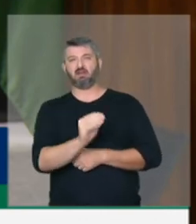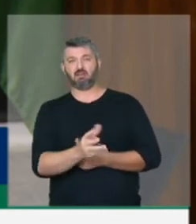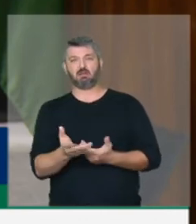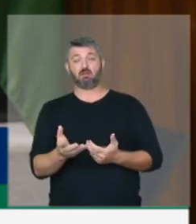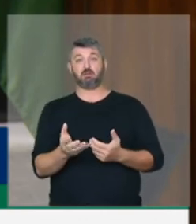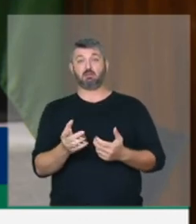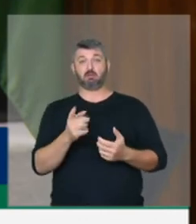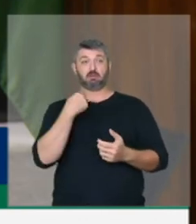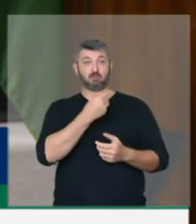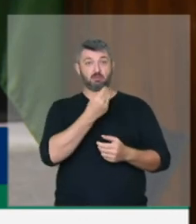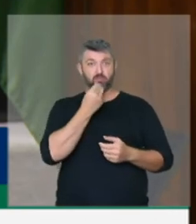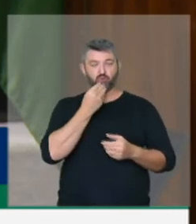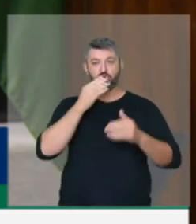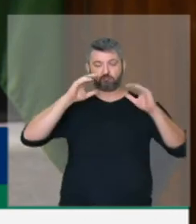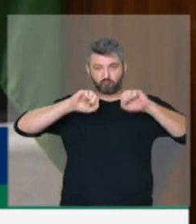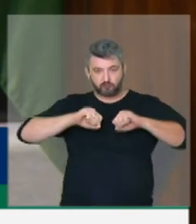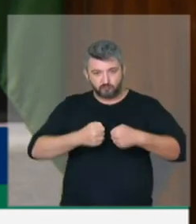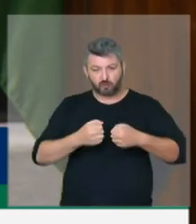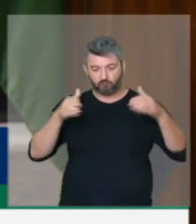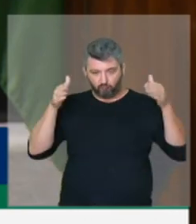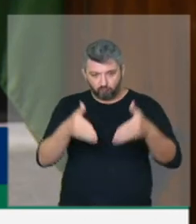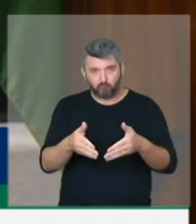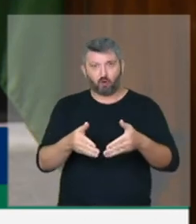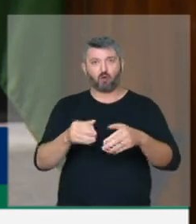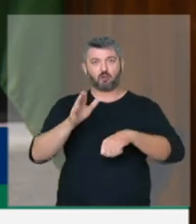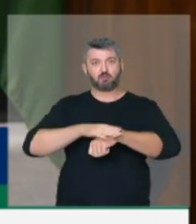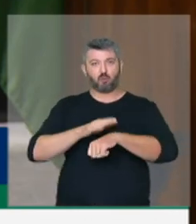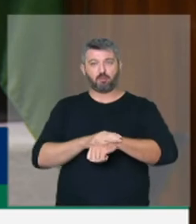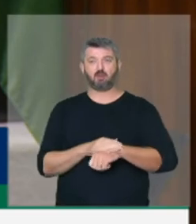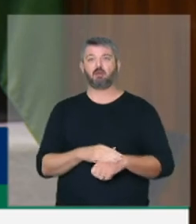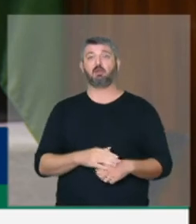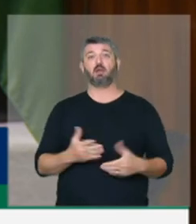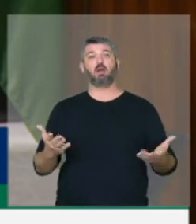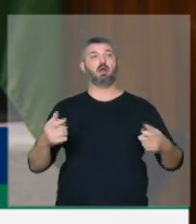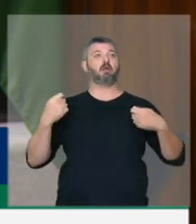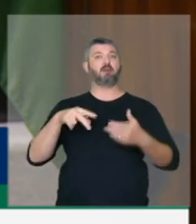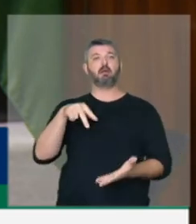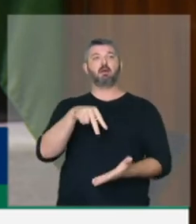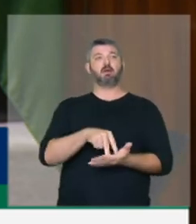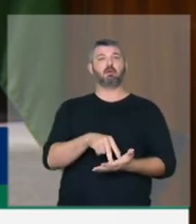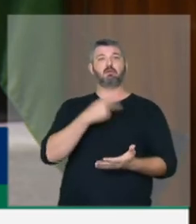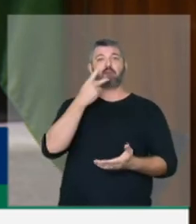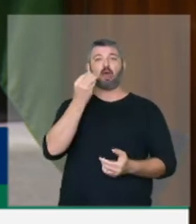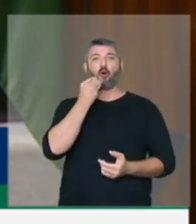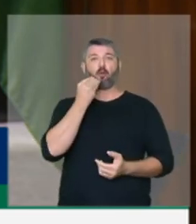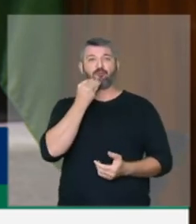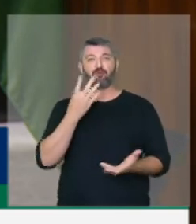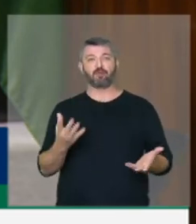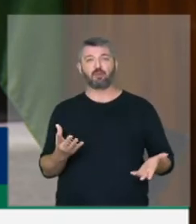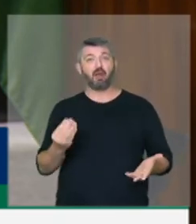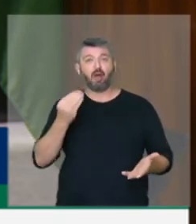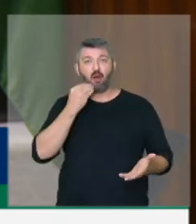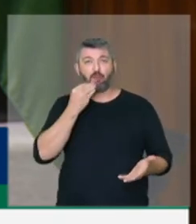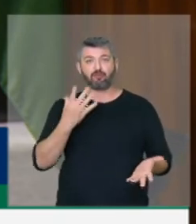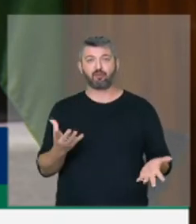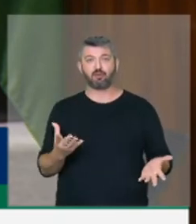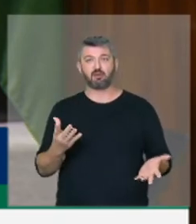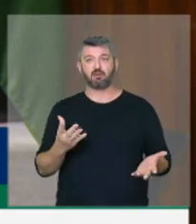nos debruçarmos sobre esse quadro de crise nessa casa, temos que vir aqui afirmar o óbvio de